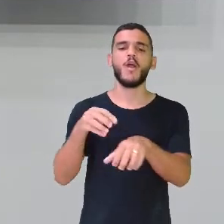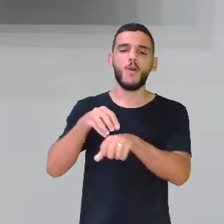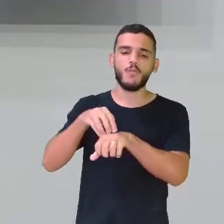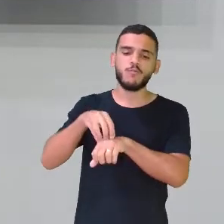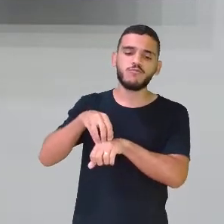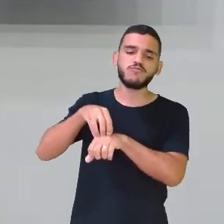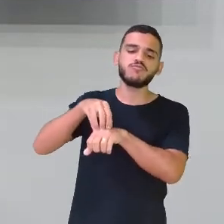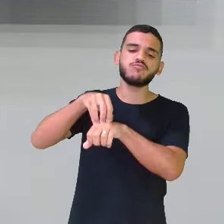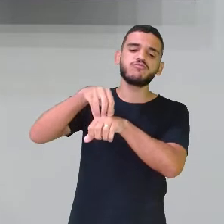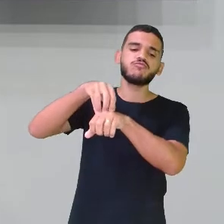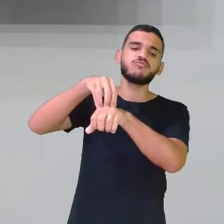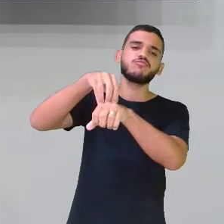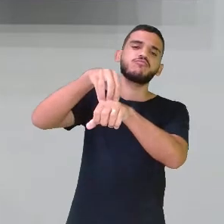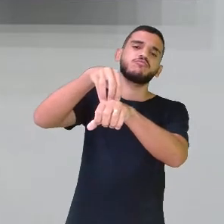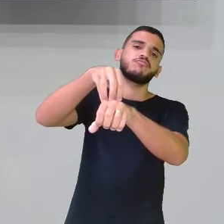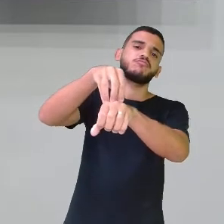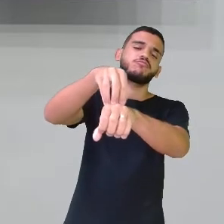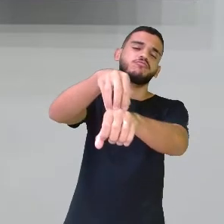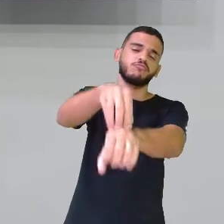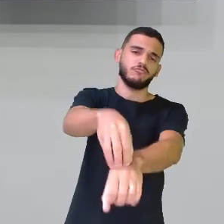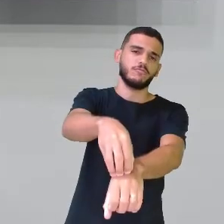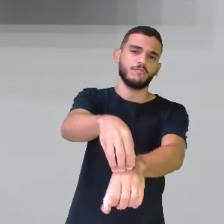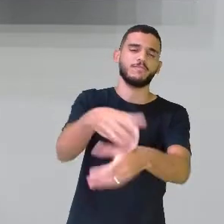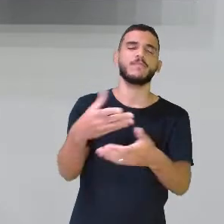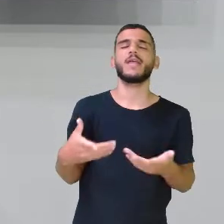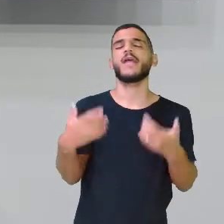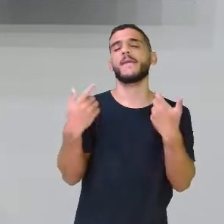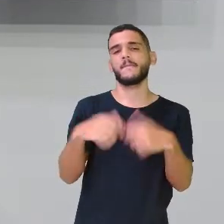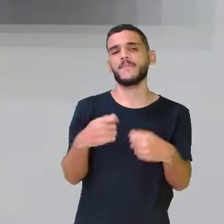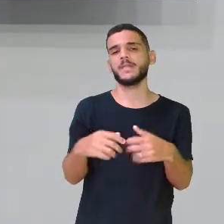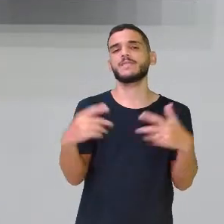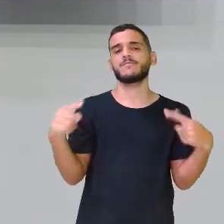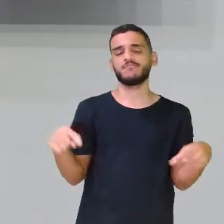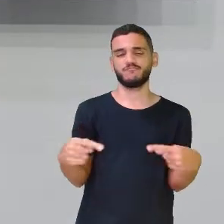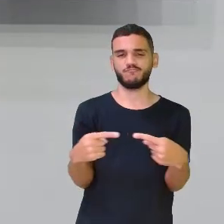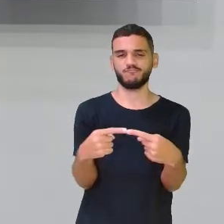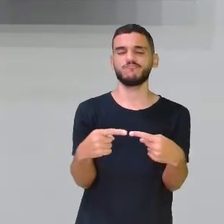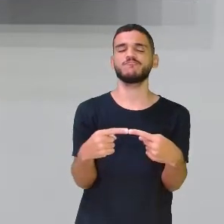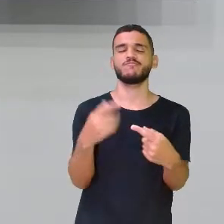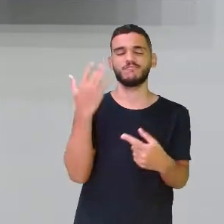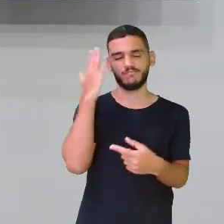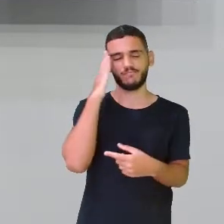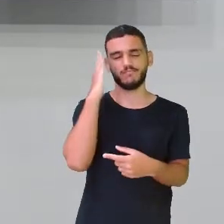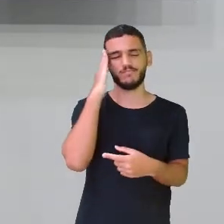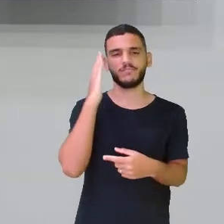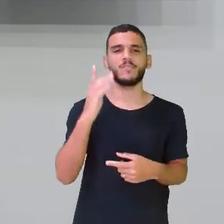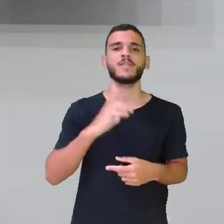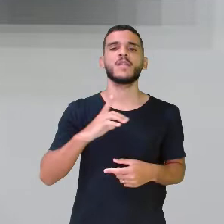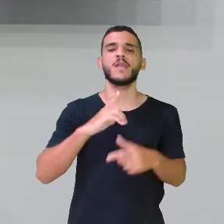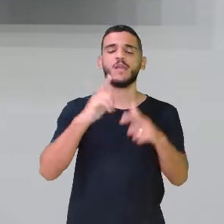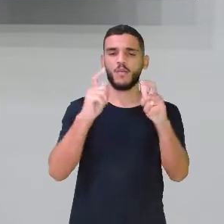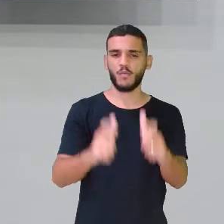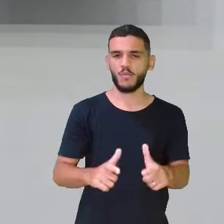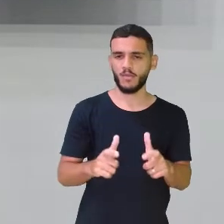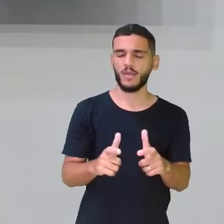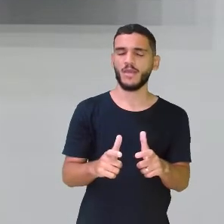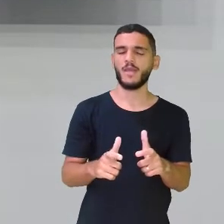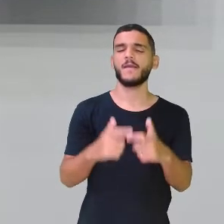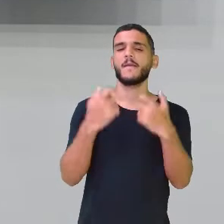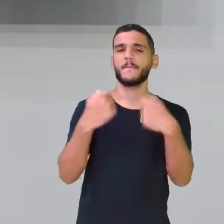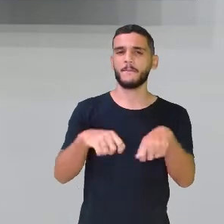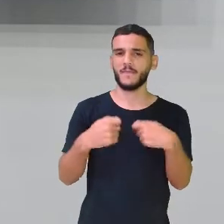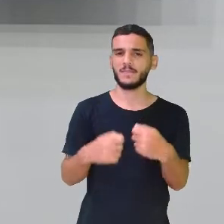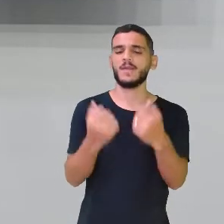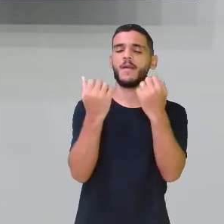controle. Então, existem pontos específicos onde esses materiais eles são pesados. O caminhão